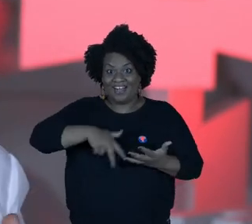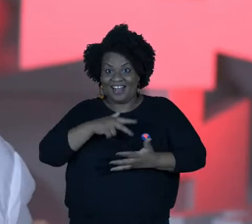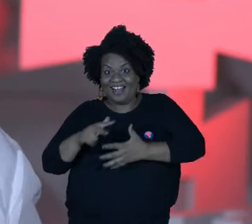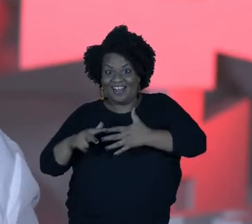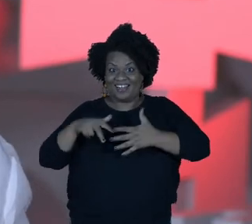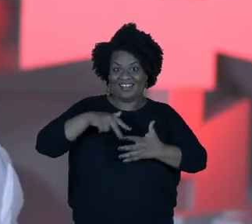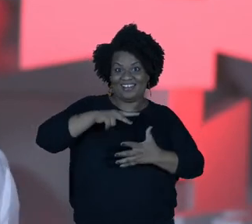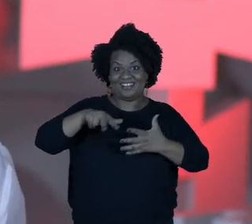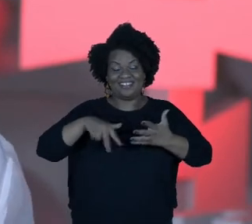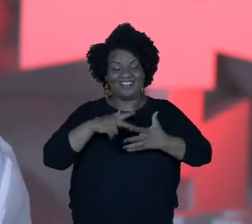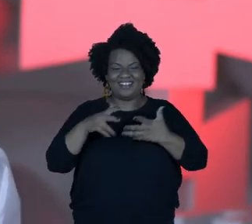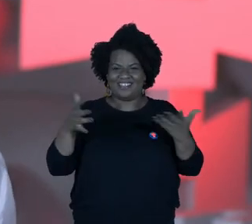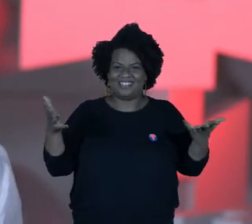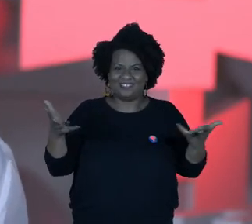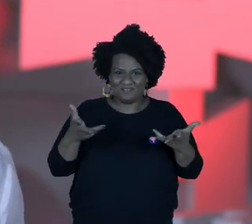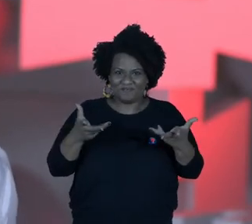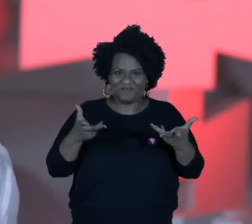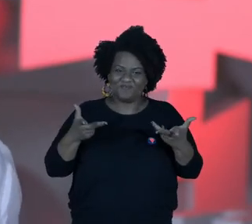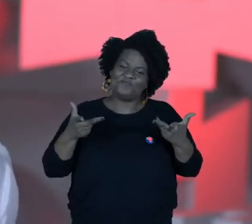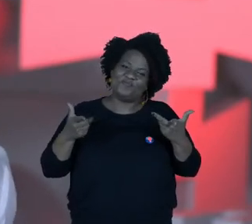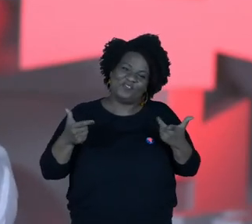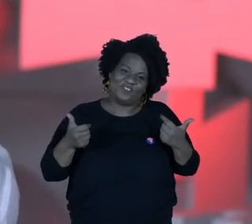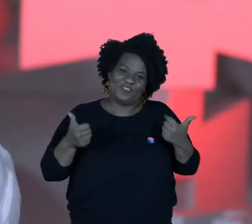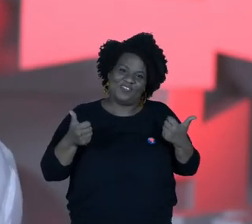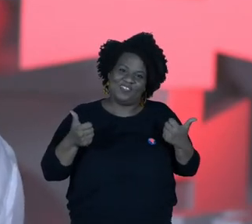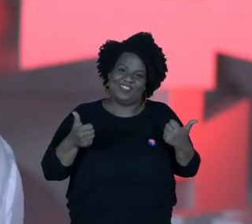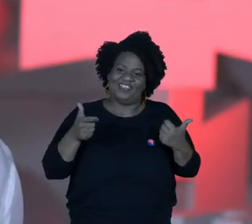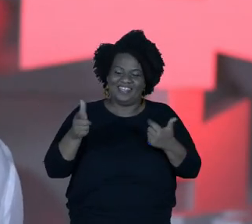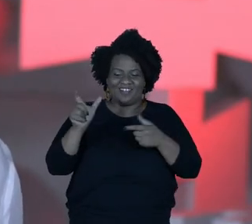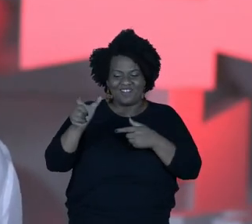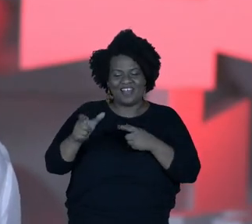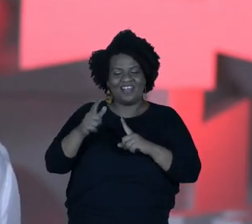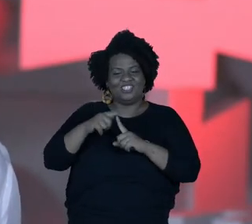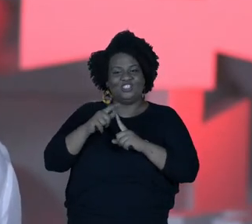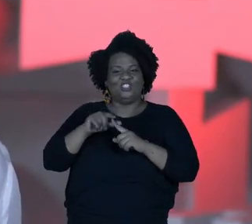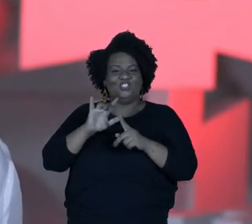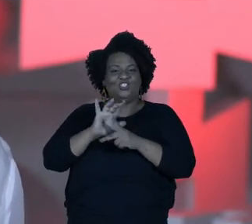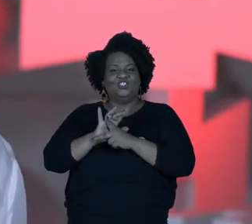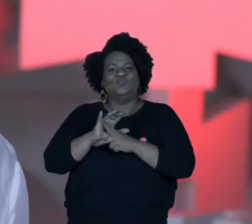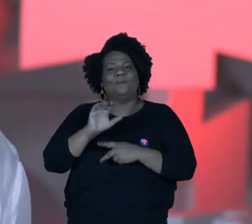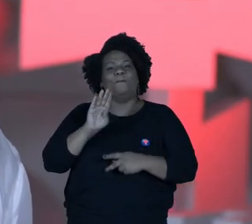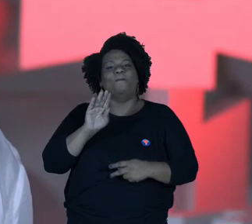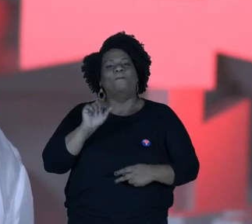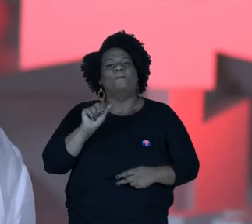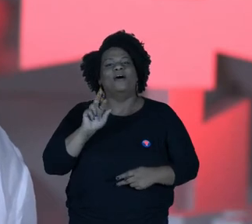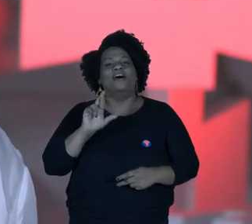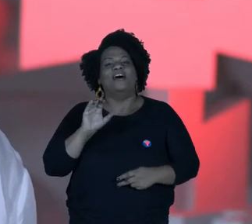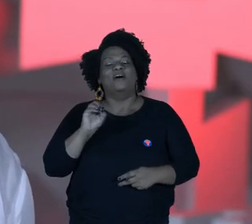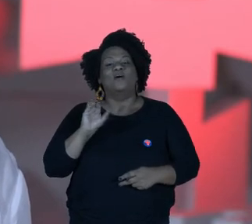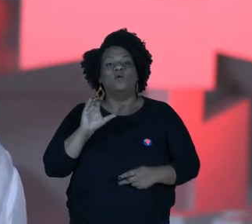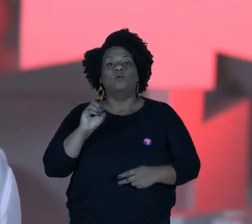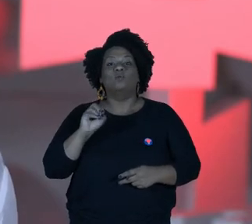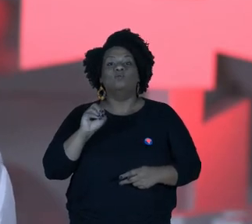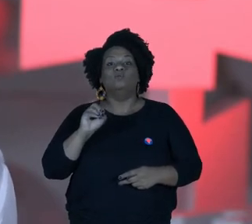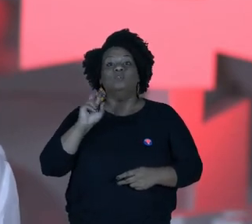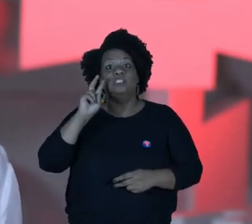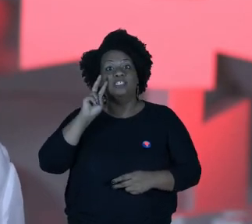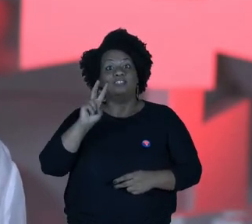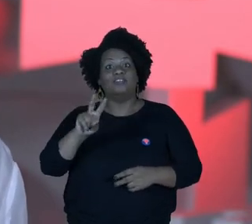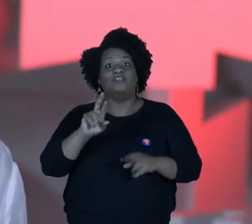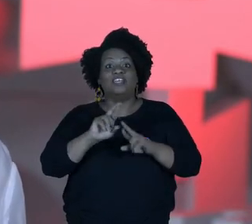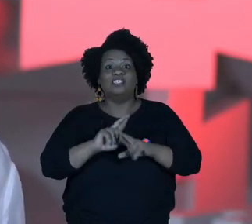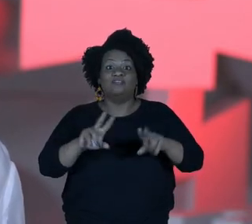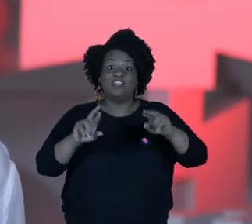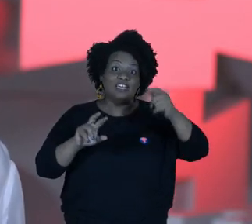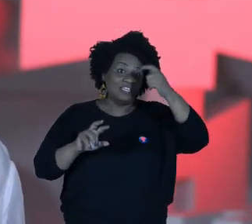contorcidos, maravilhosos. Então, isso é o prenúncio do barroco. Então, a gente vê bem a diferença das